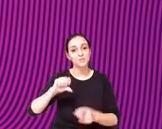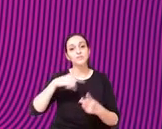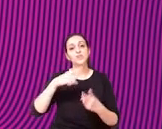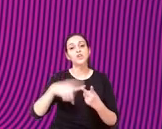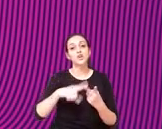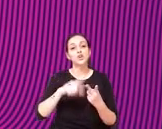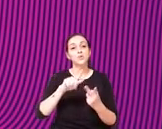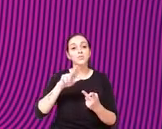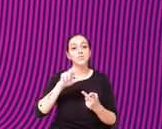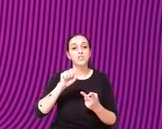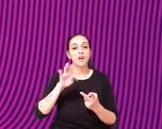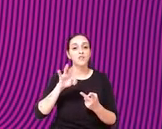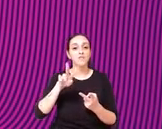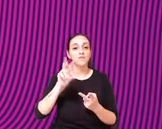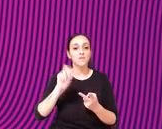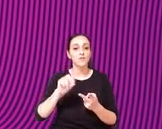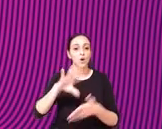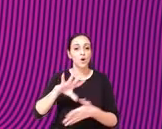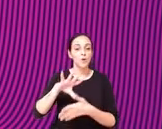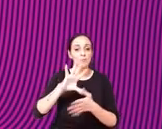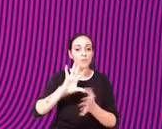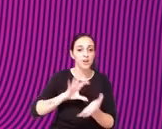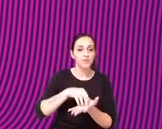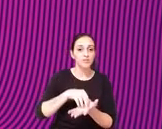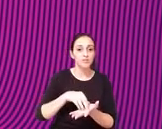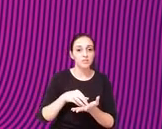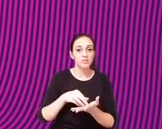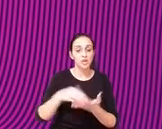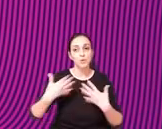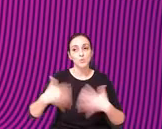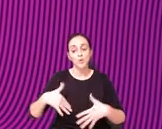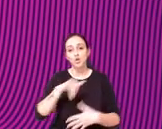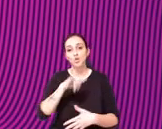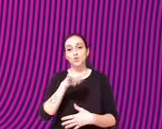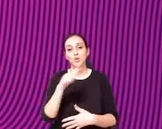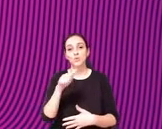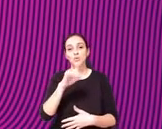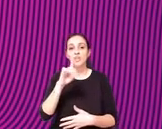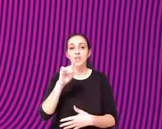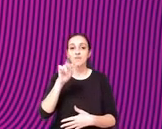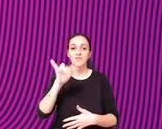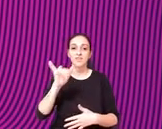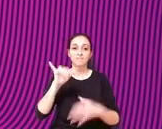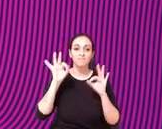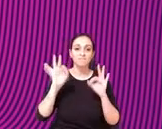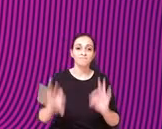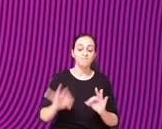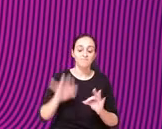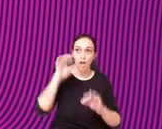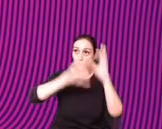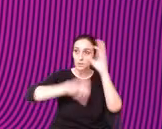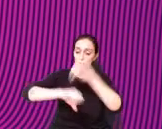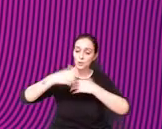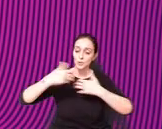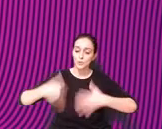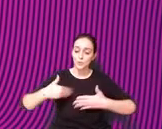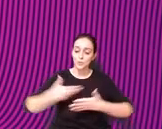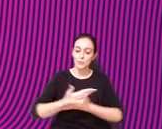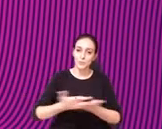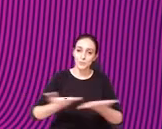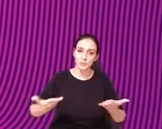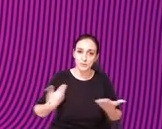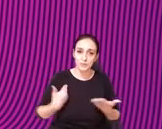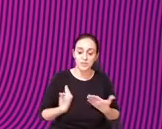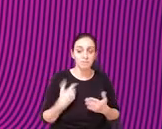do Complexo Américas, e teremos o grande João Davi. E, com certeza, vamos estar aprendendo muito, Montera, com esse